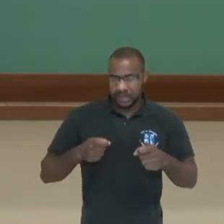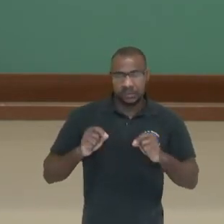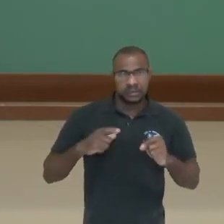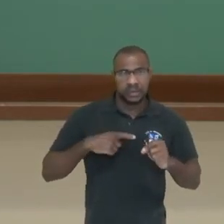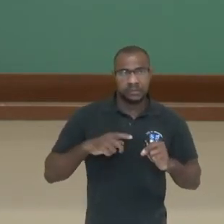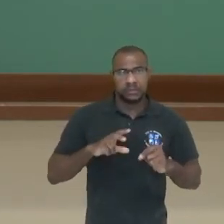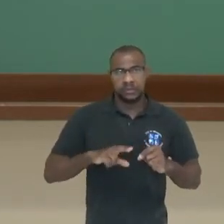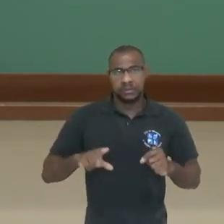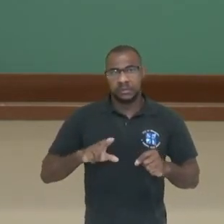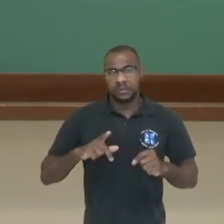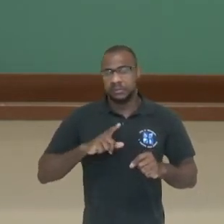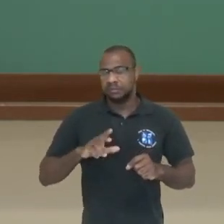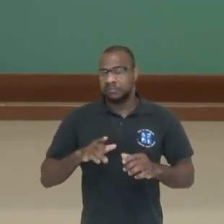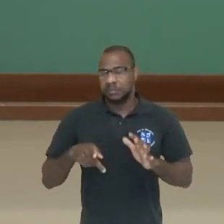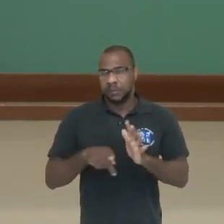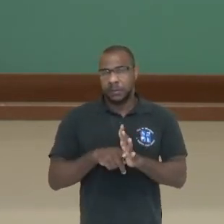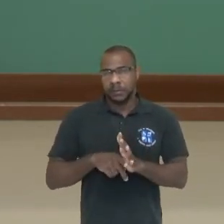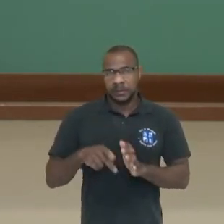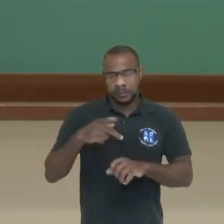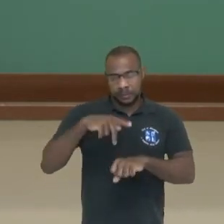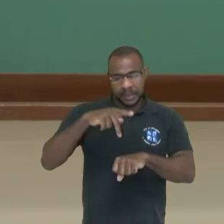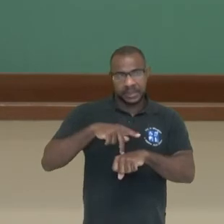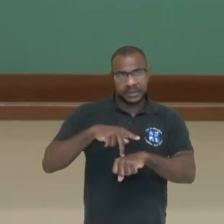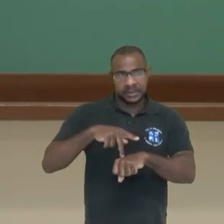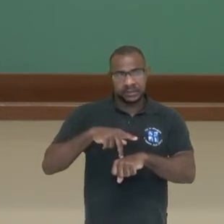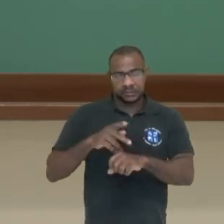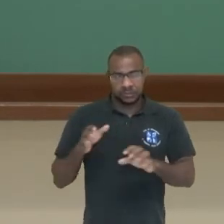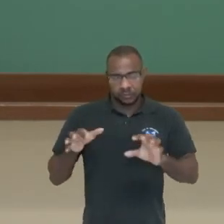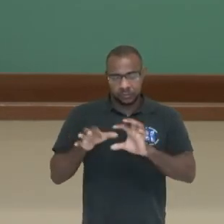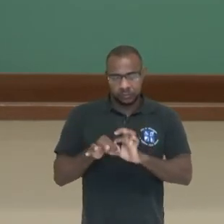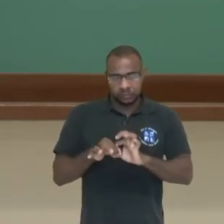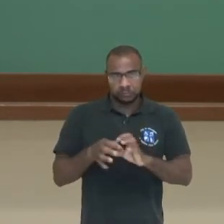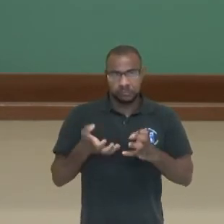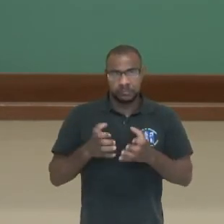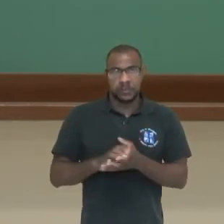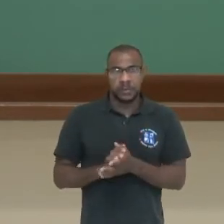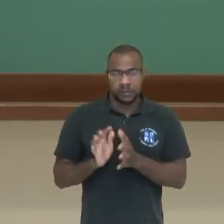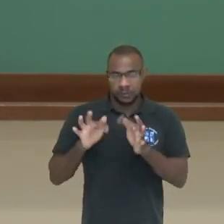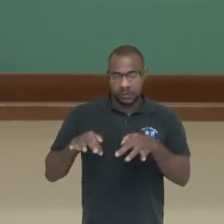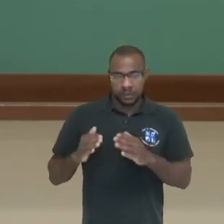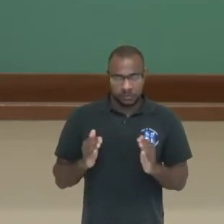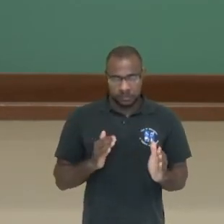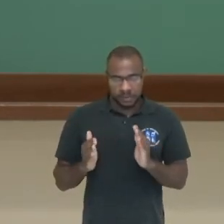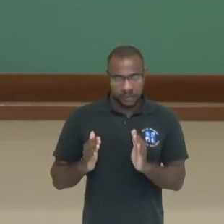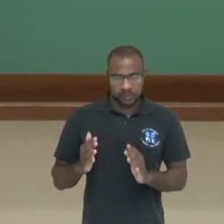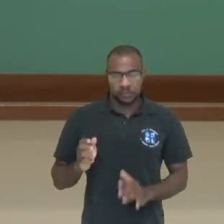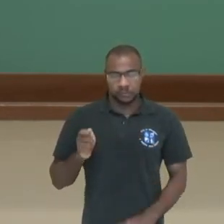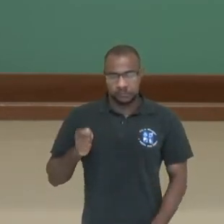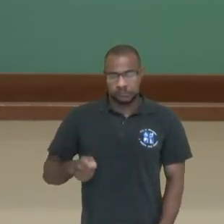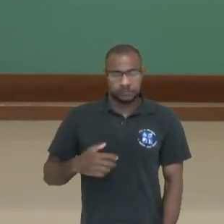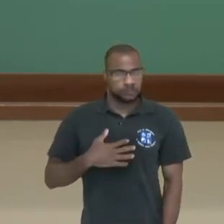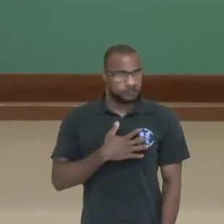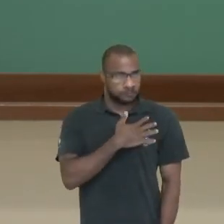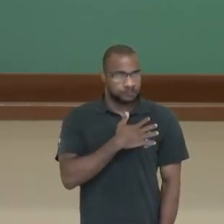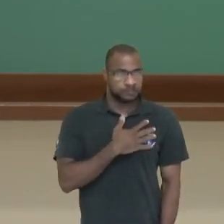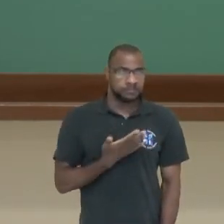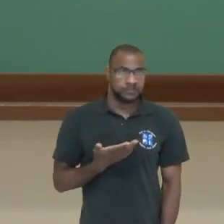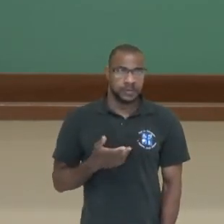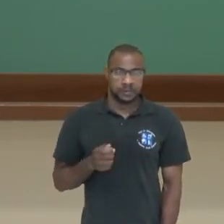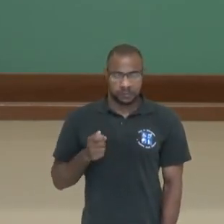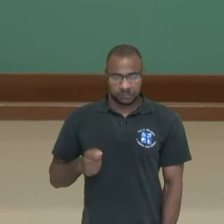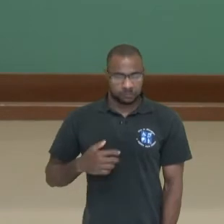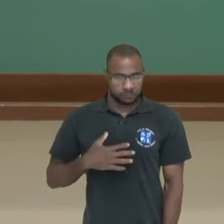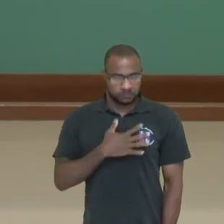utilidade nacionalista de nos unir. No final do regime militar argentino, quando a ditadura